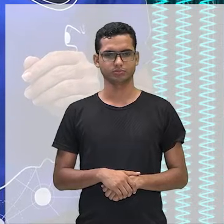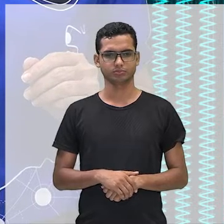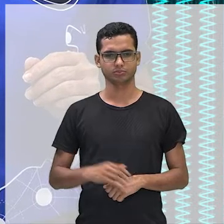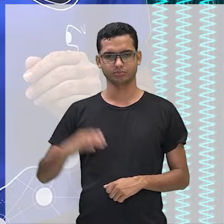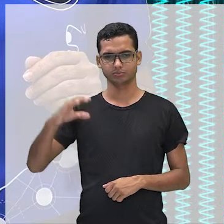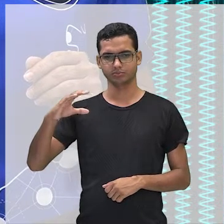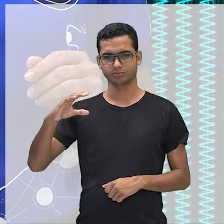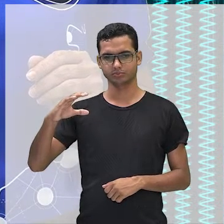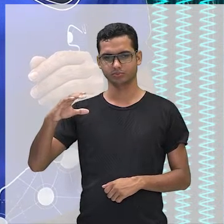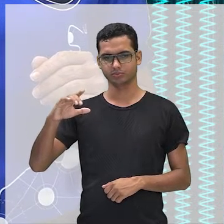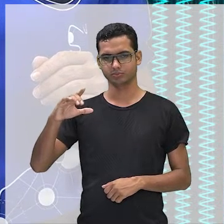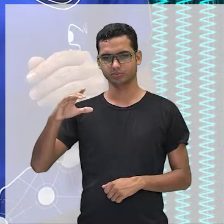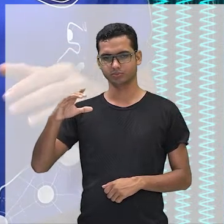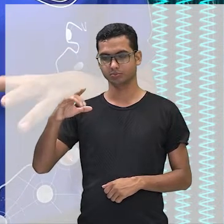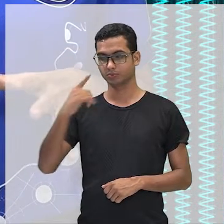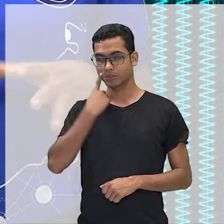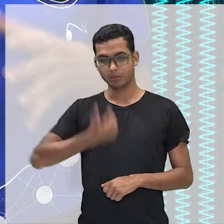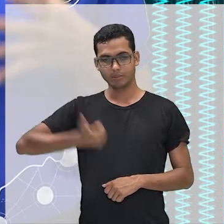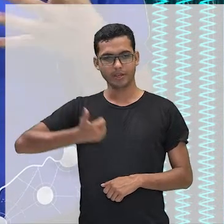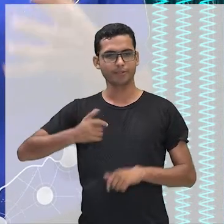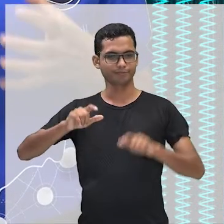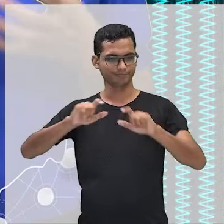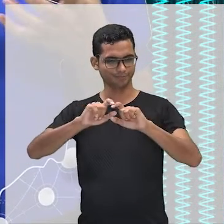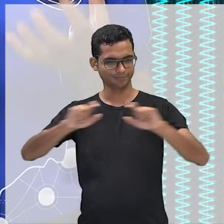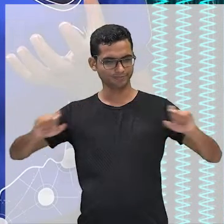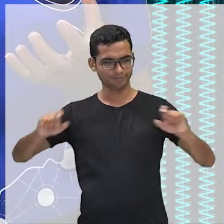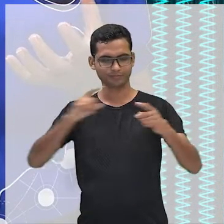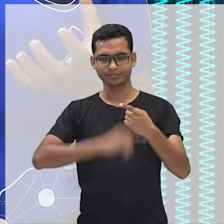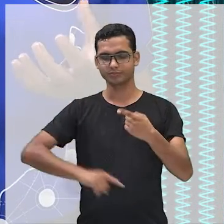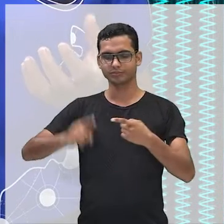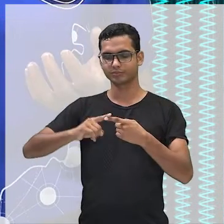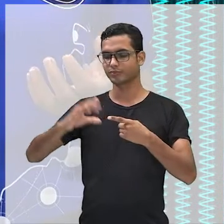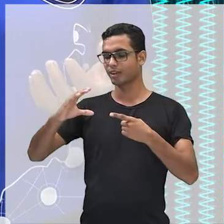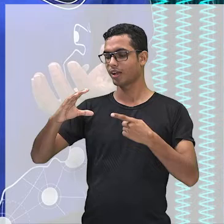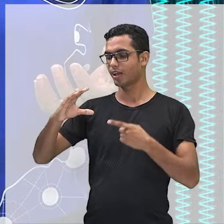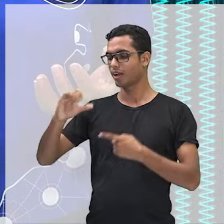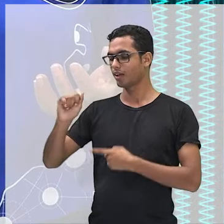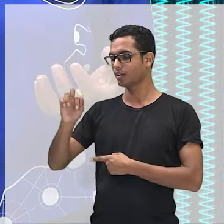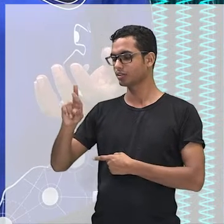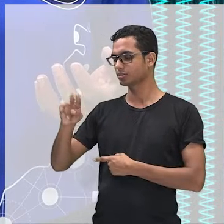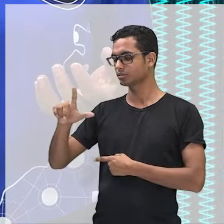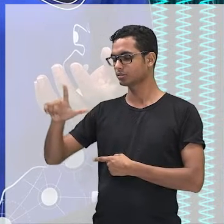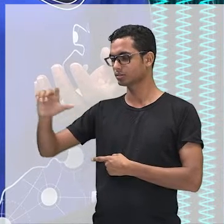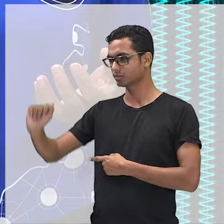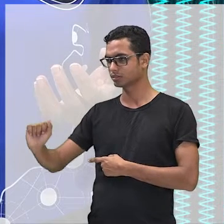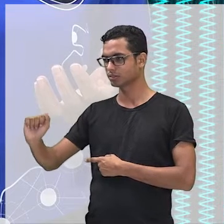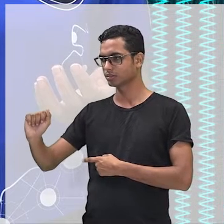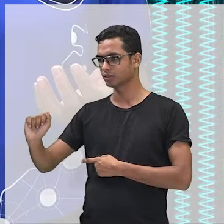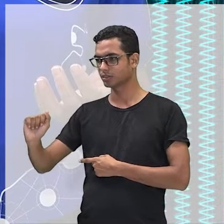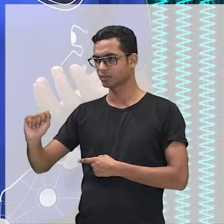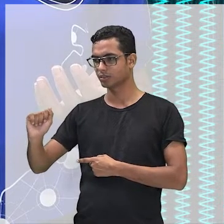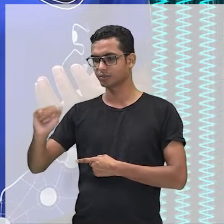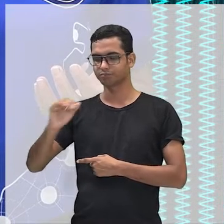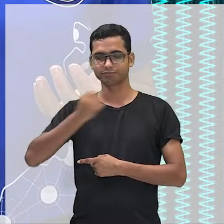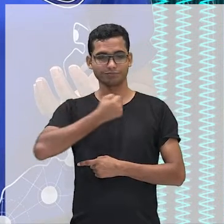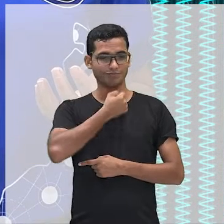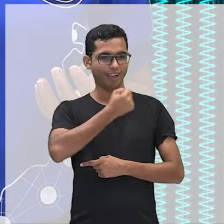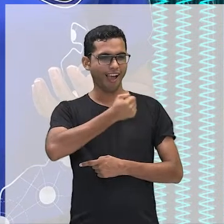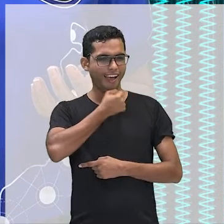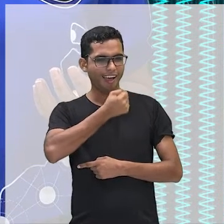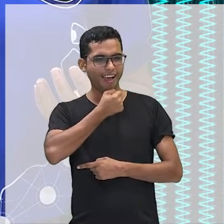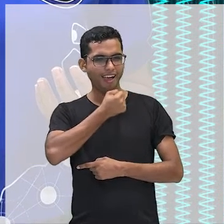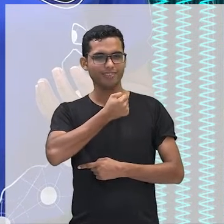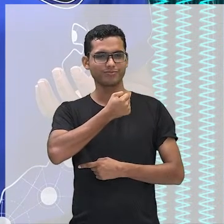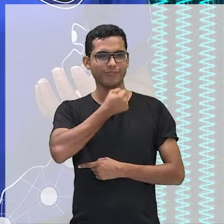Carla sings to, a Carla canta para o Lucas. Qual seria o object pronoun que eu usaria aí?